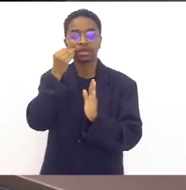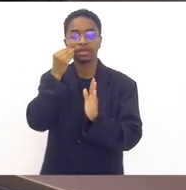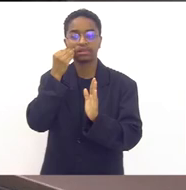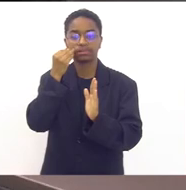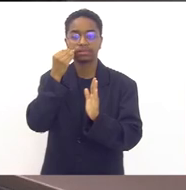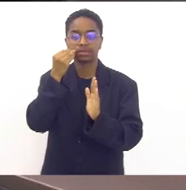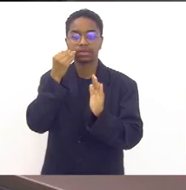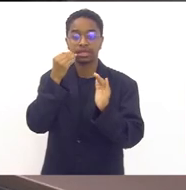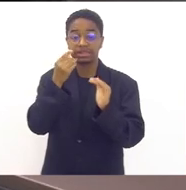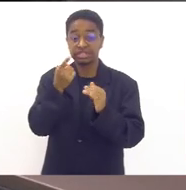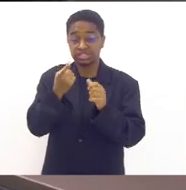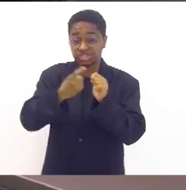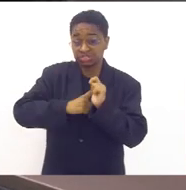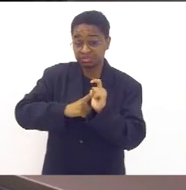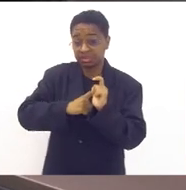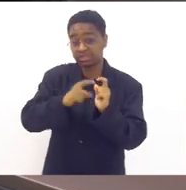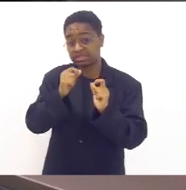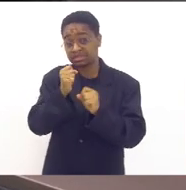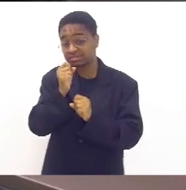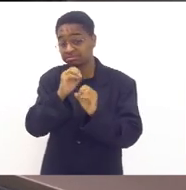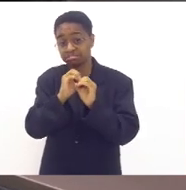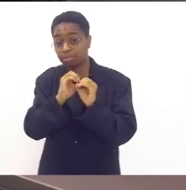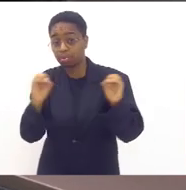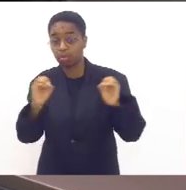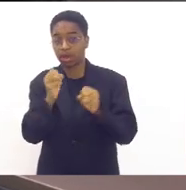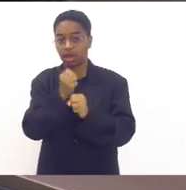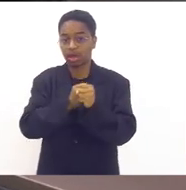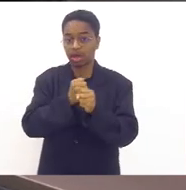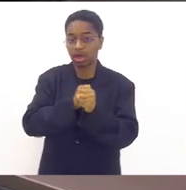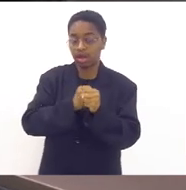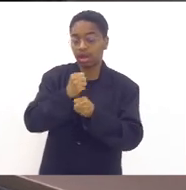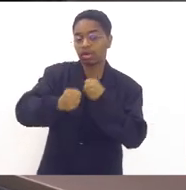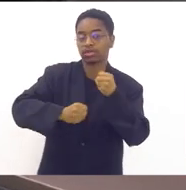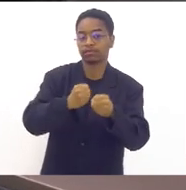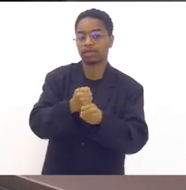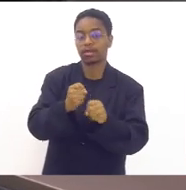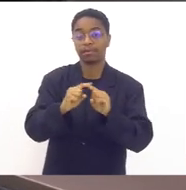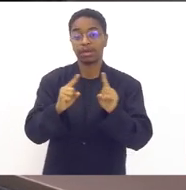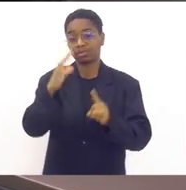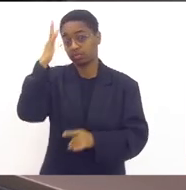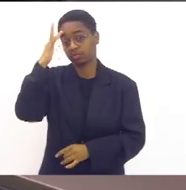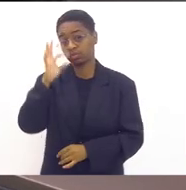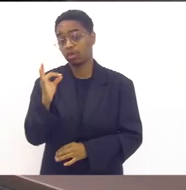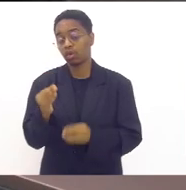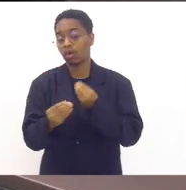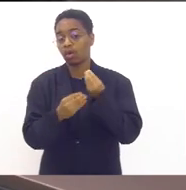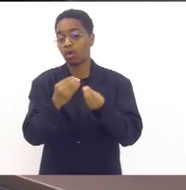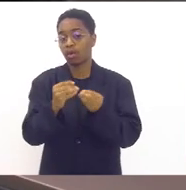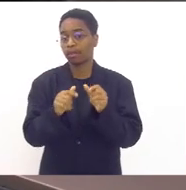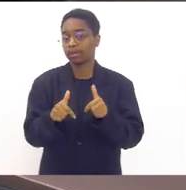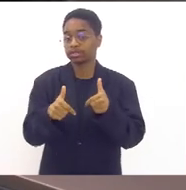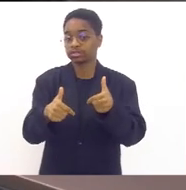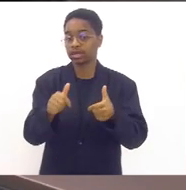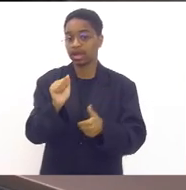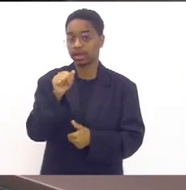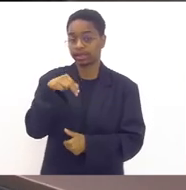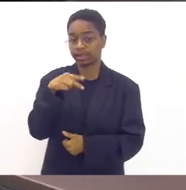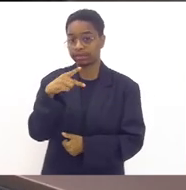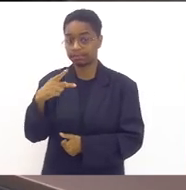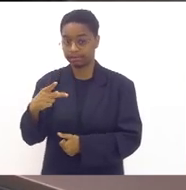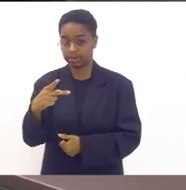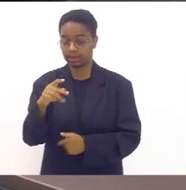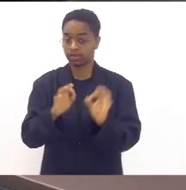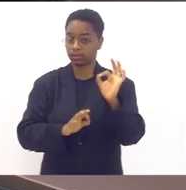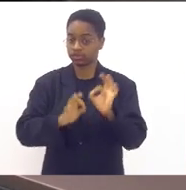zero no ano que vem. E não dá para entender, com uma medida regulatória da ANP que